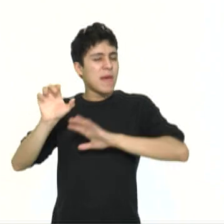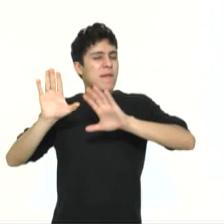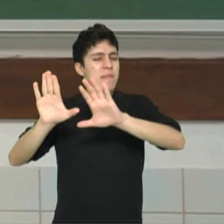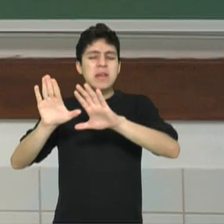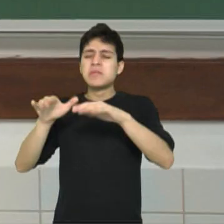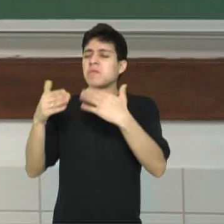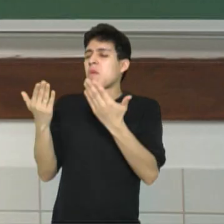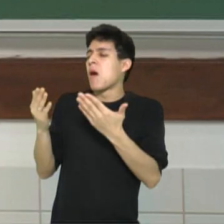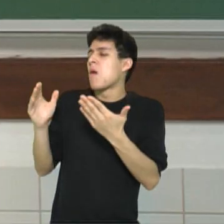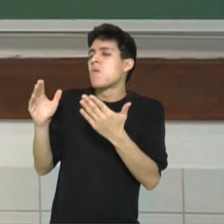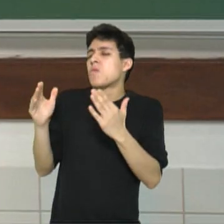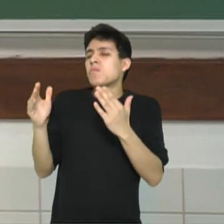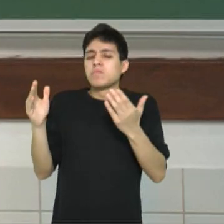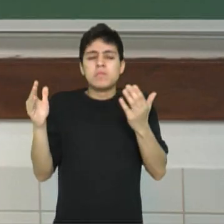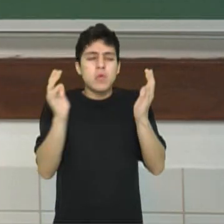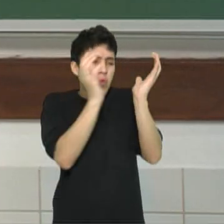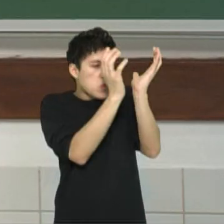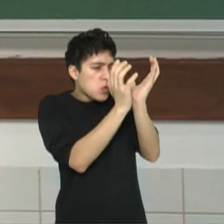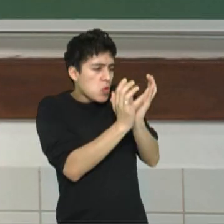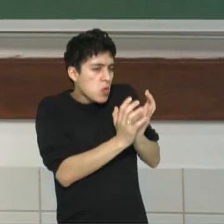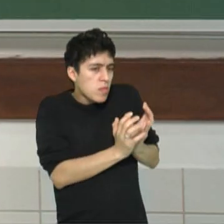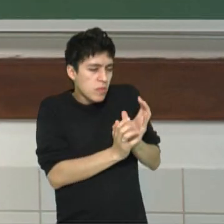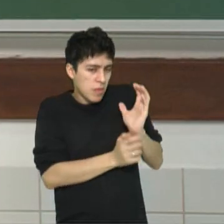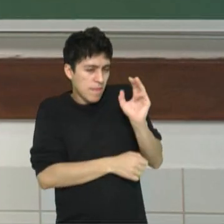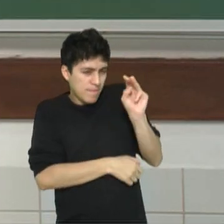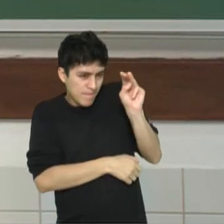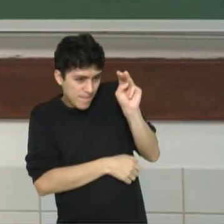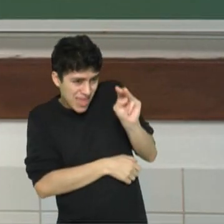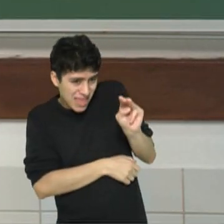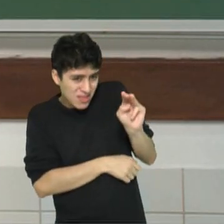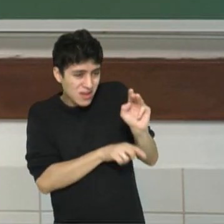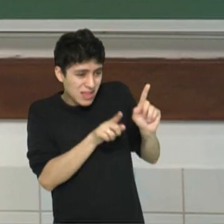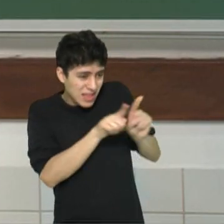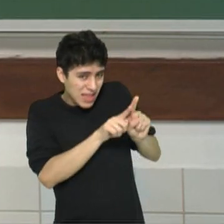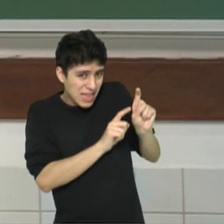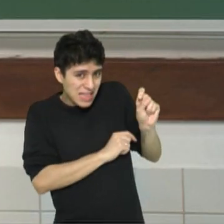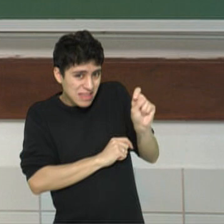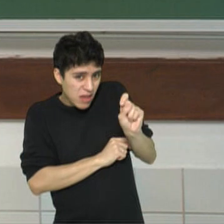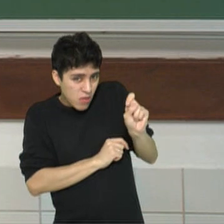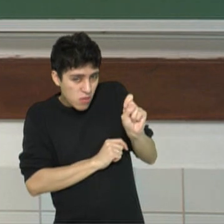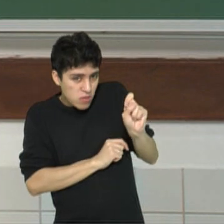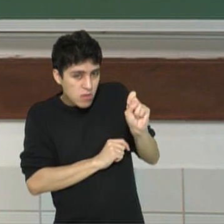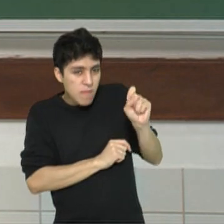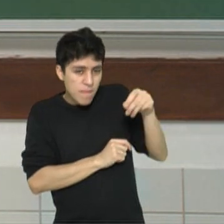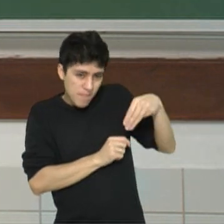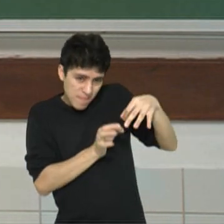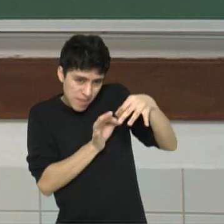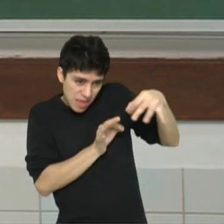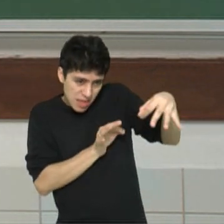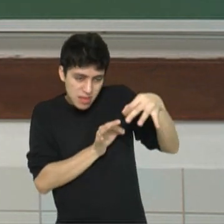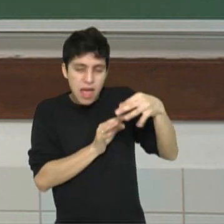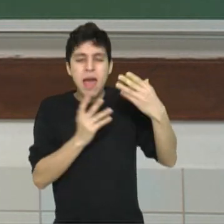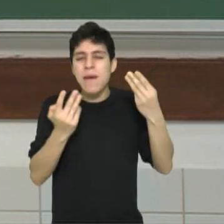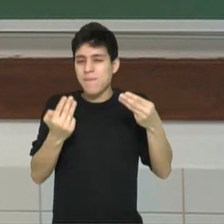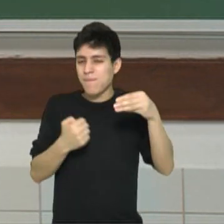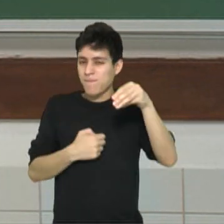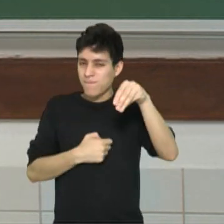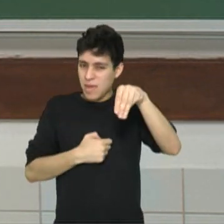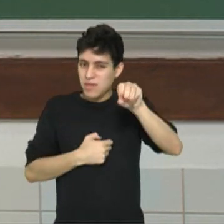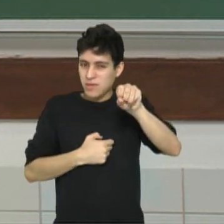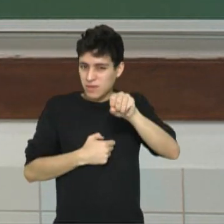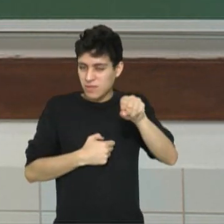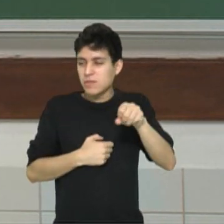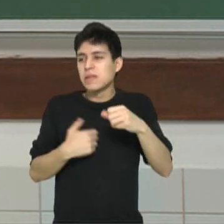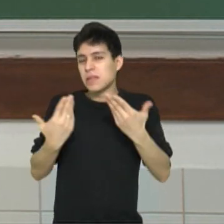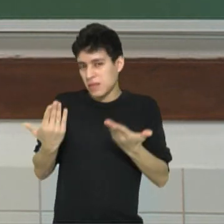a unidade de medida mesmo? Se estamos falando em metros e estamos falando em segundos, a unidade de medida é metros